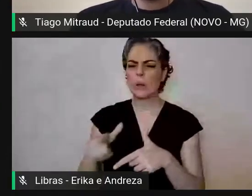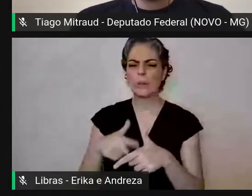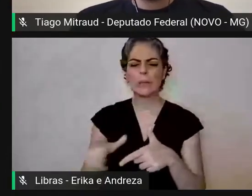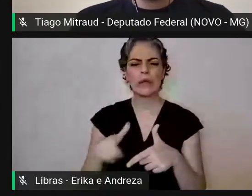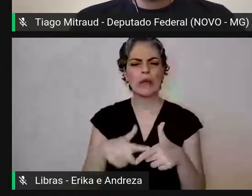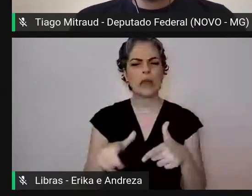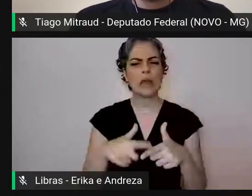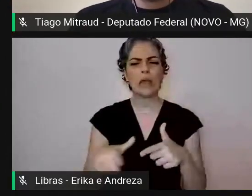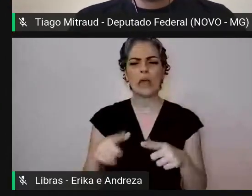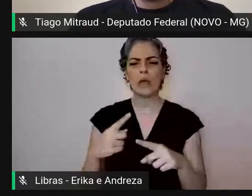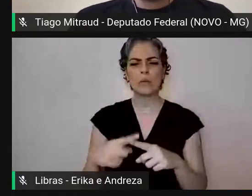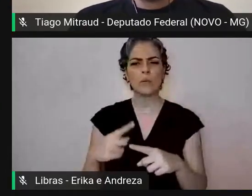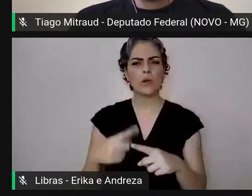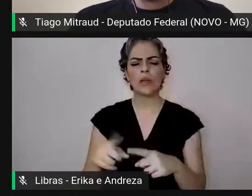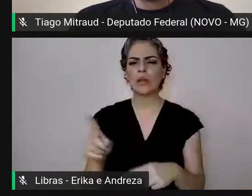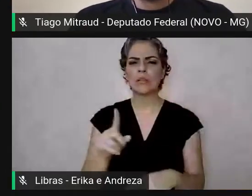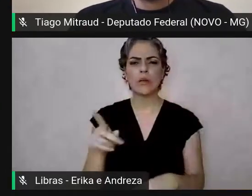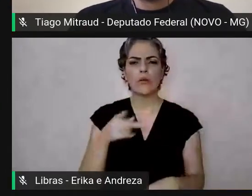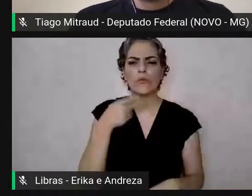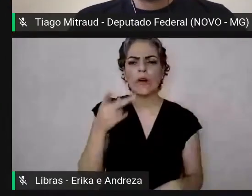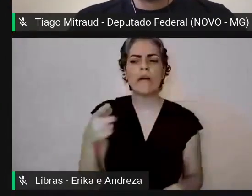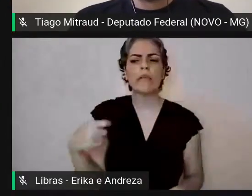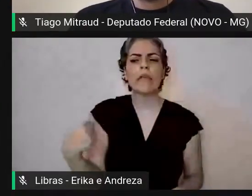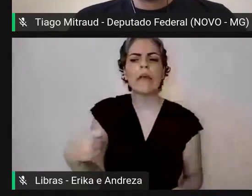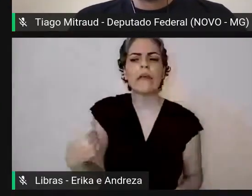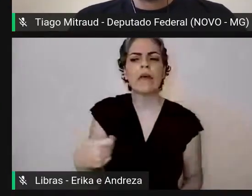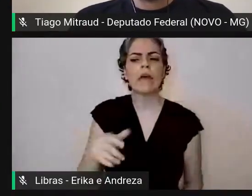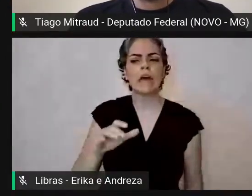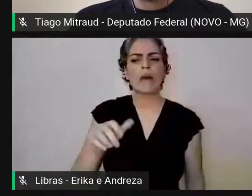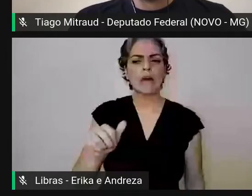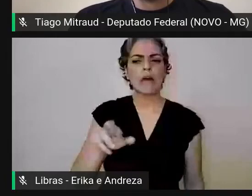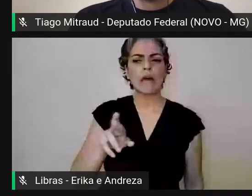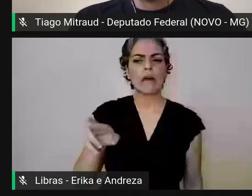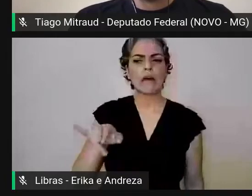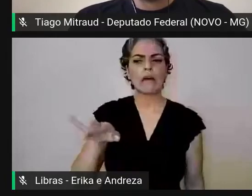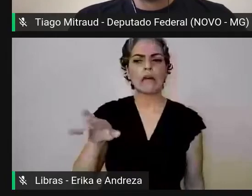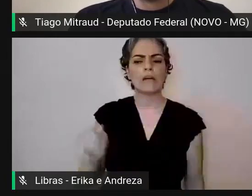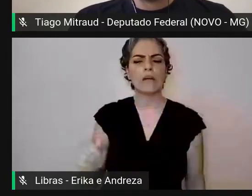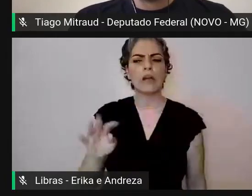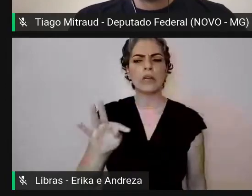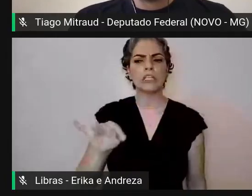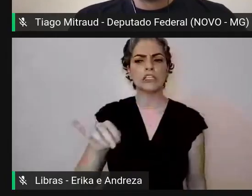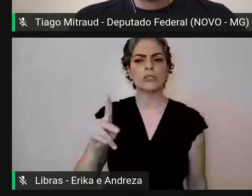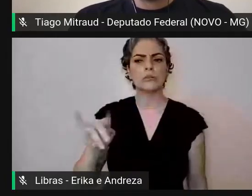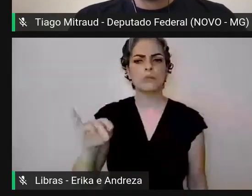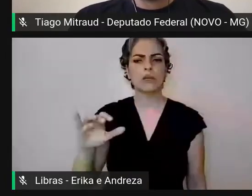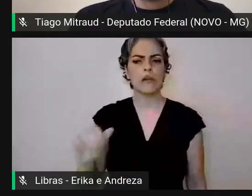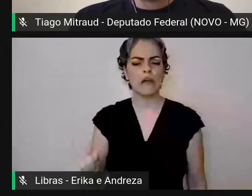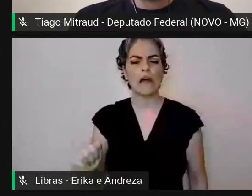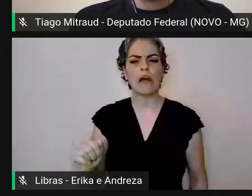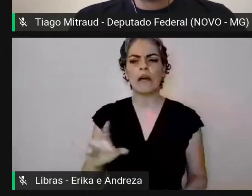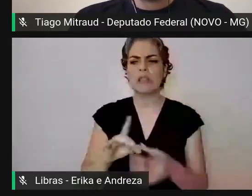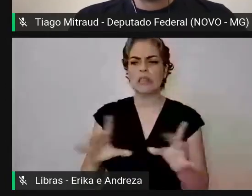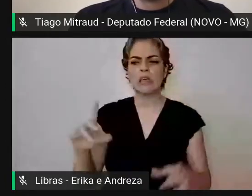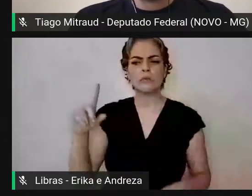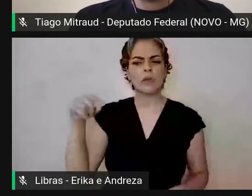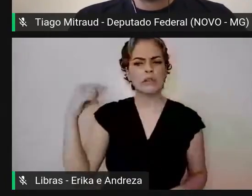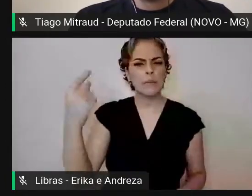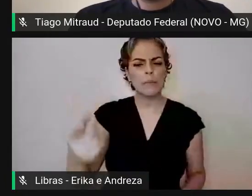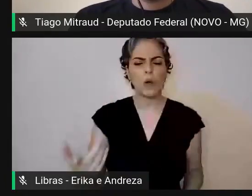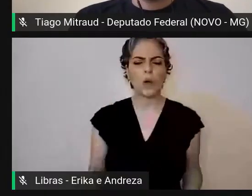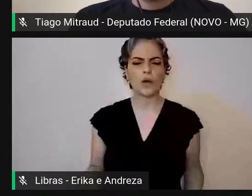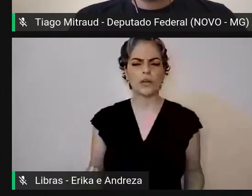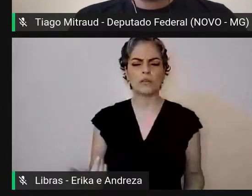as carreiras típicas. Isso vai ficar para uma lei posterior. E aí nós vamos ter um desequilíbrio de forças, uma fonte